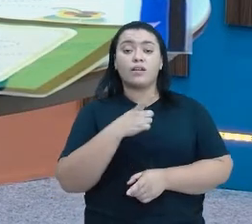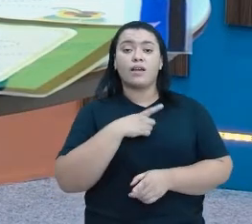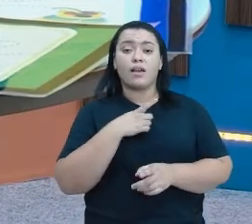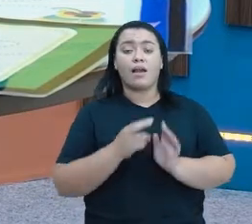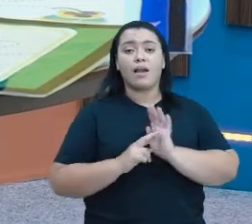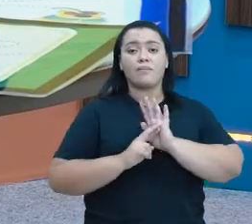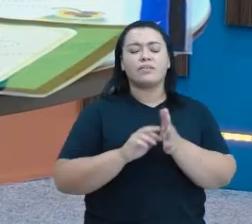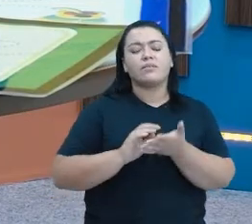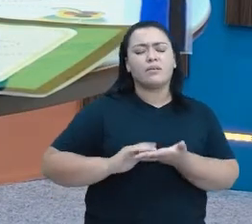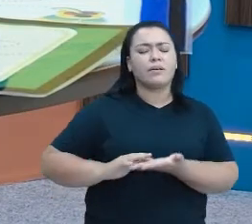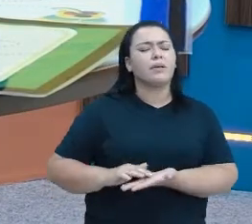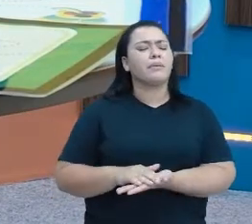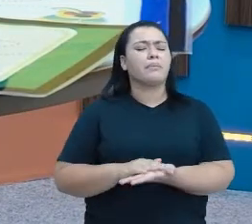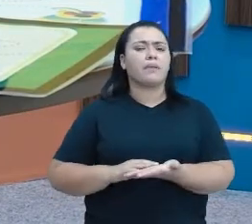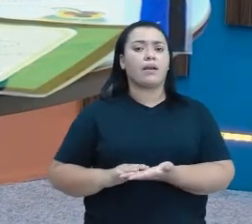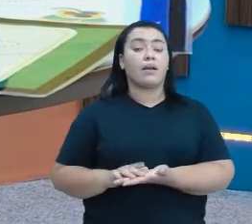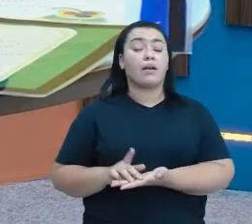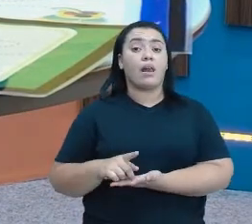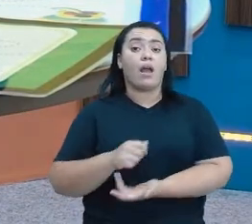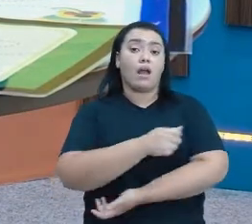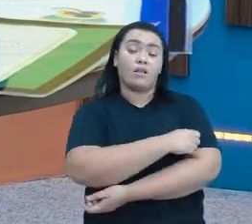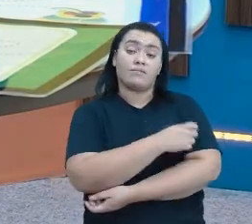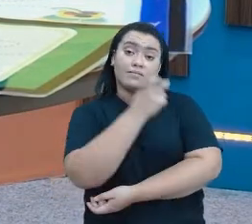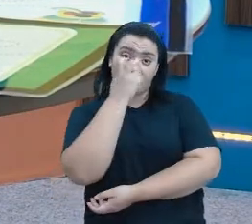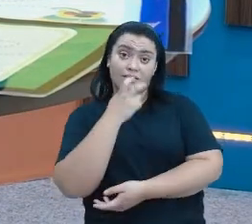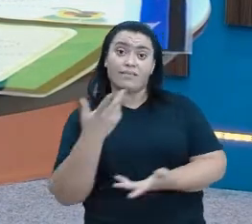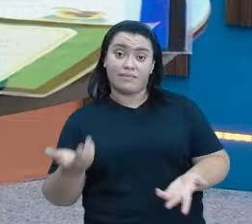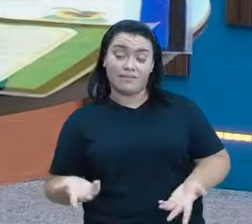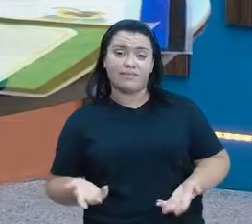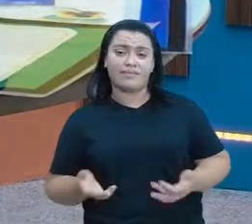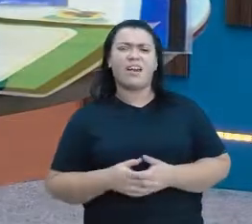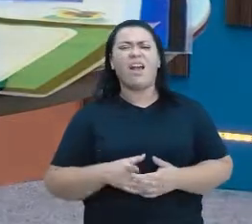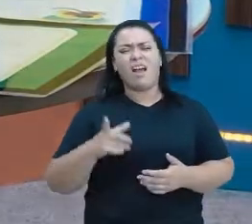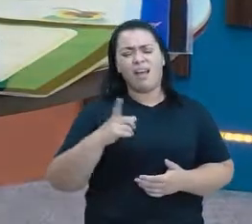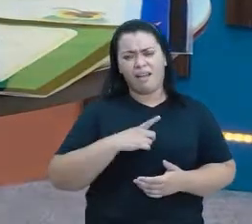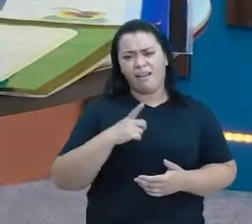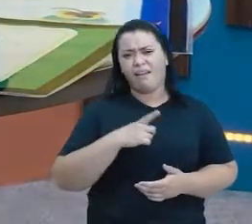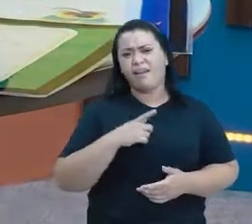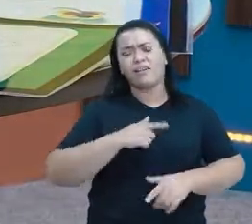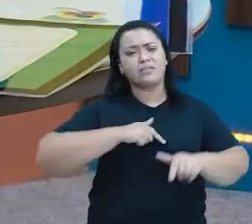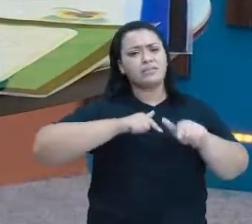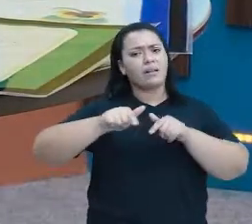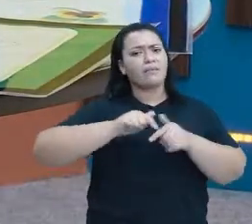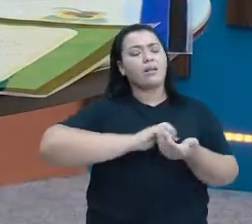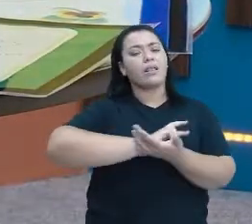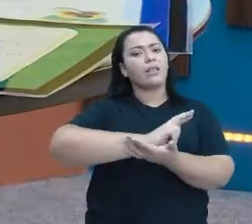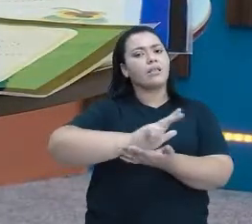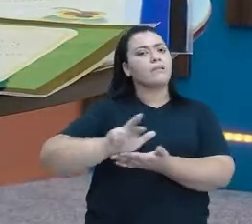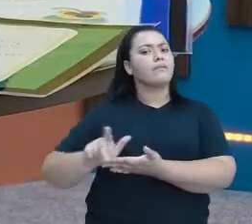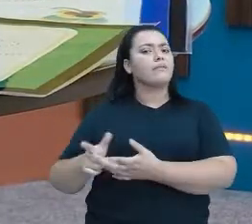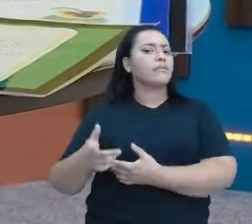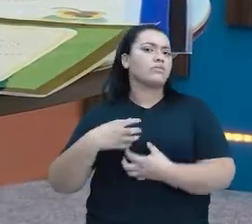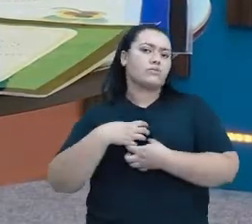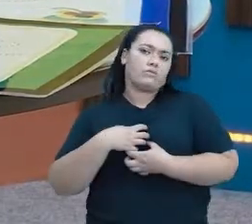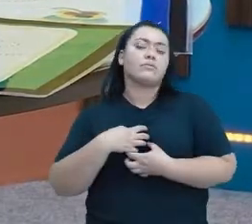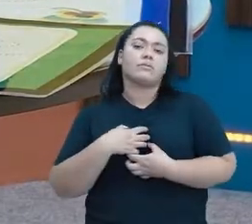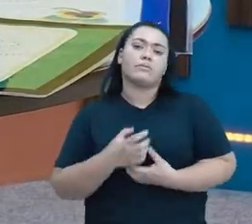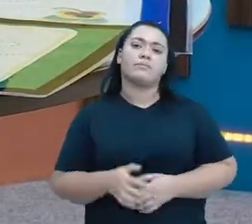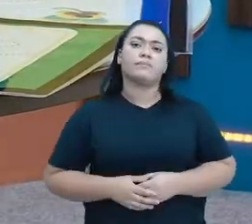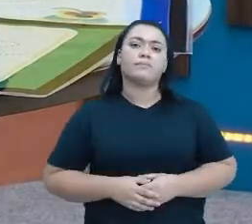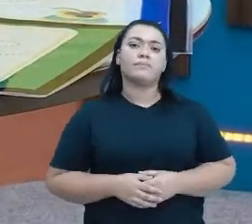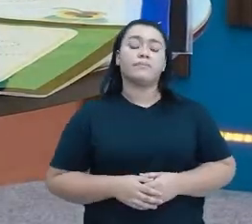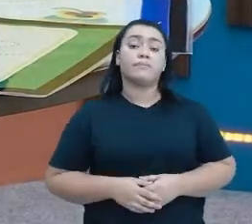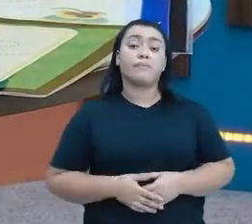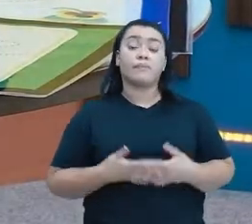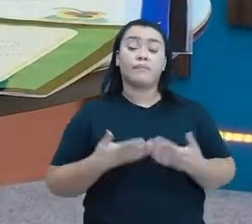em alto relevo, para o estudante cego. Então, a gente pode trabalhar de diversas maneiras. Para